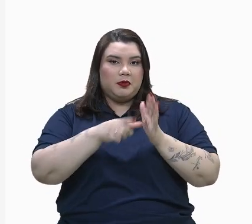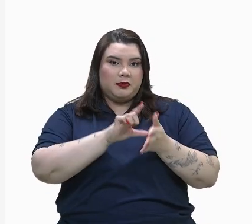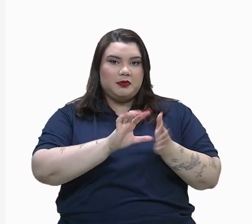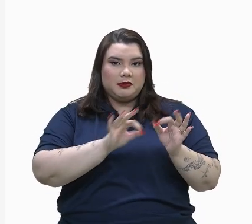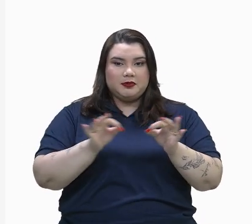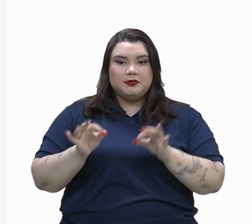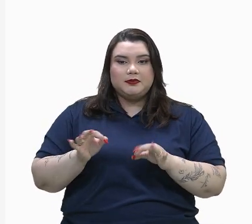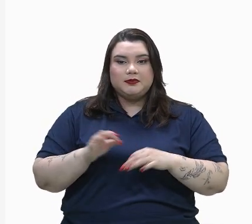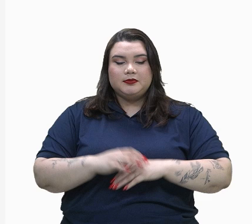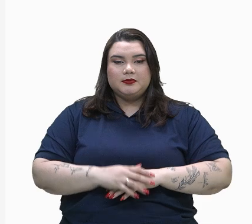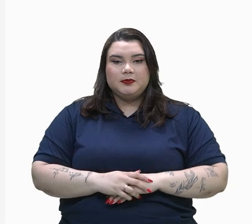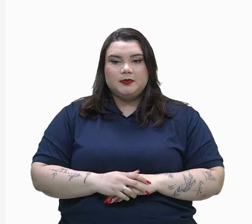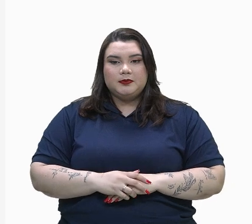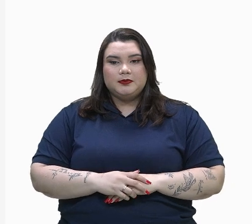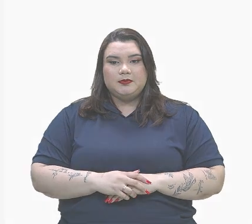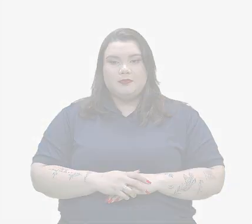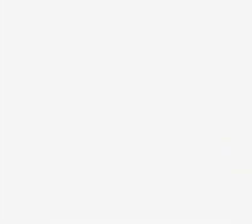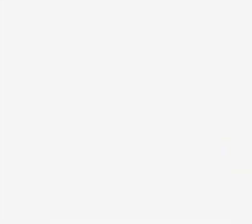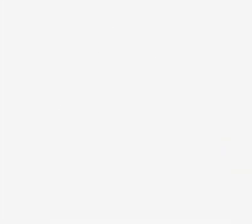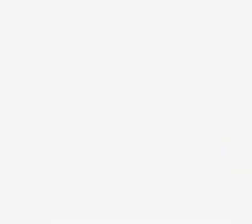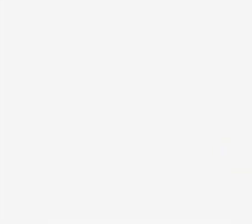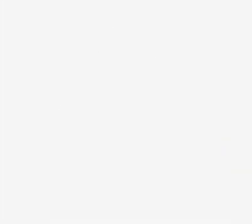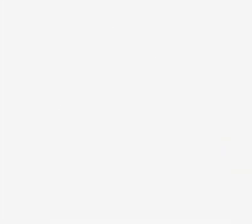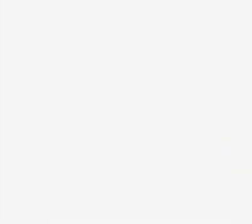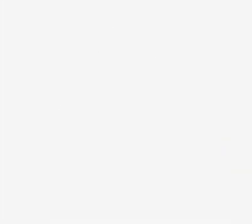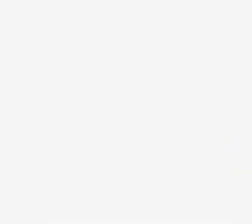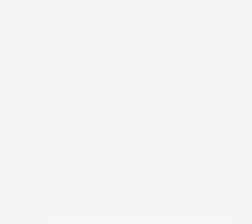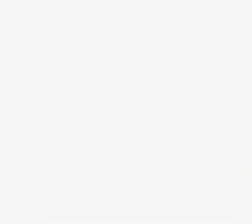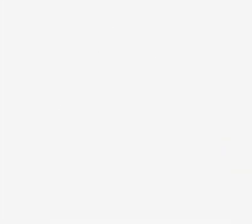interessante, nós temos polímeros, né, no nosso organismo.